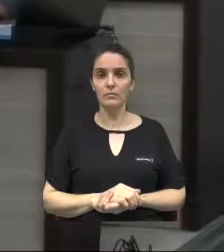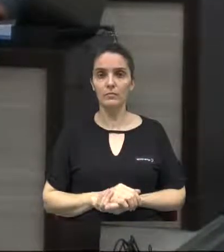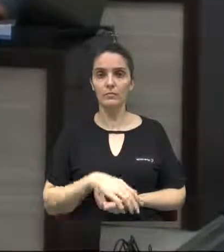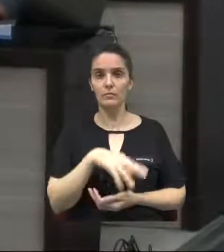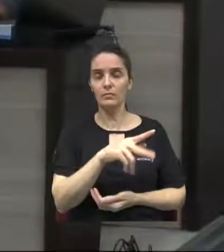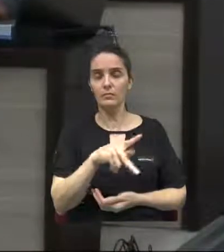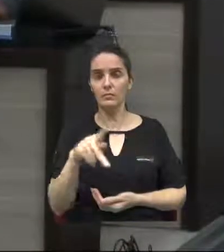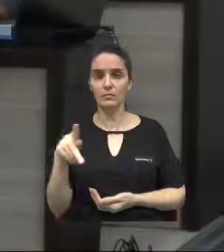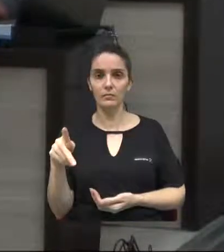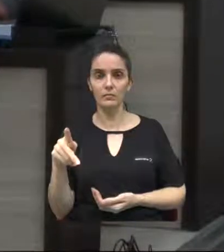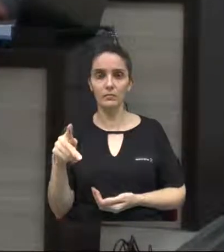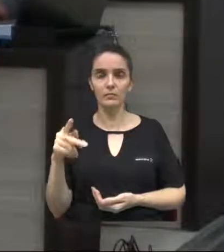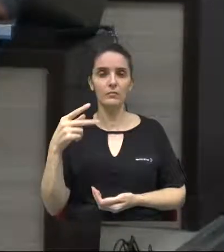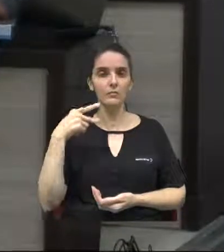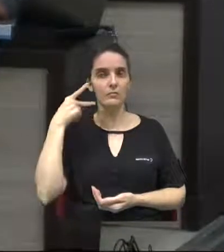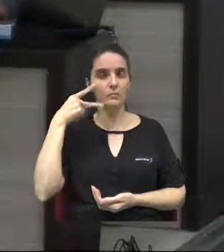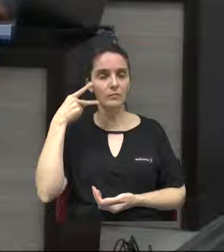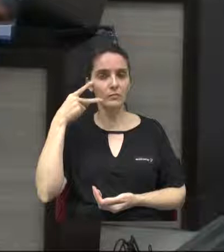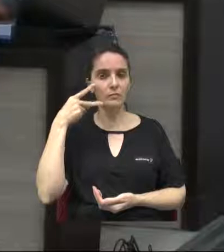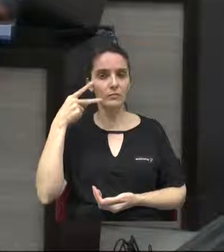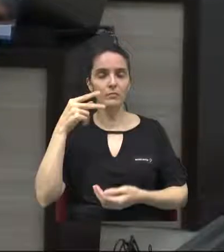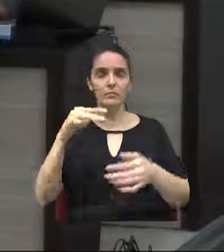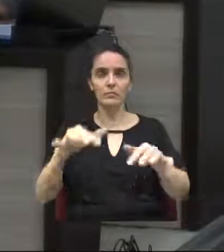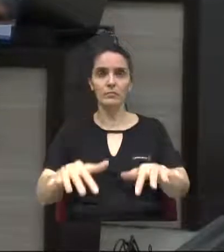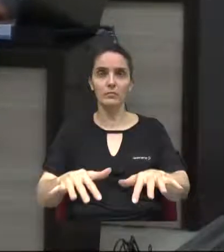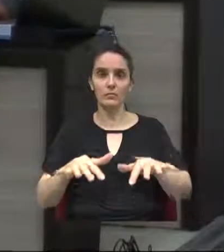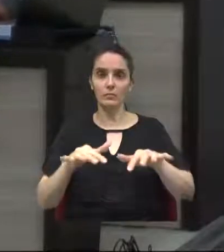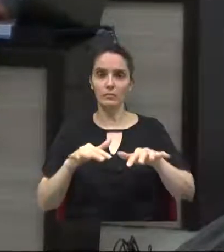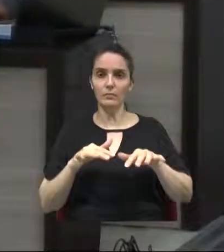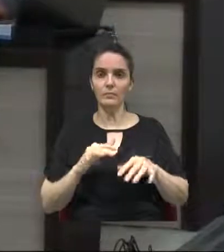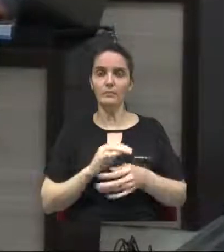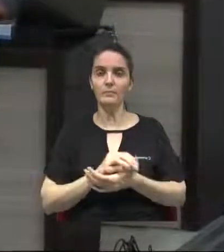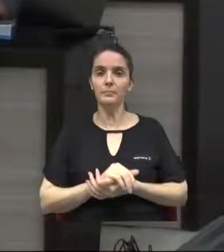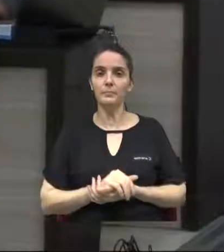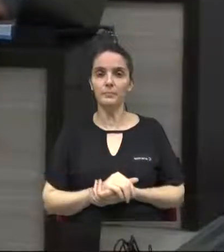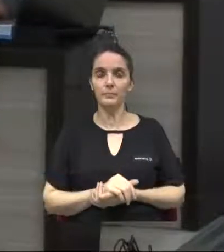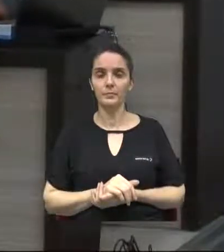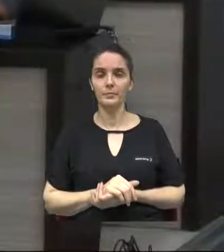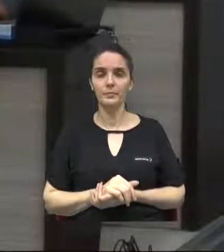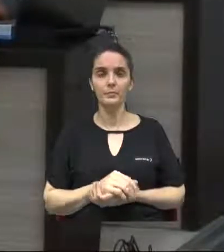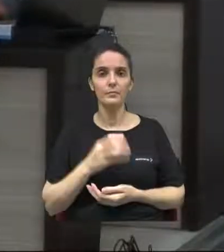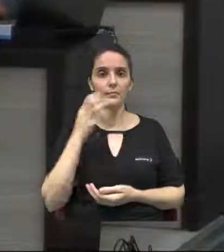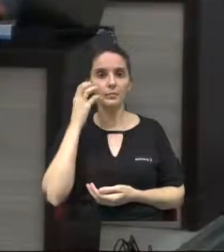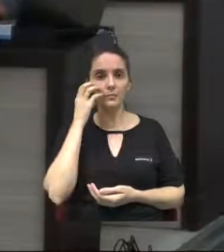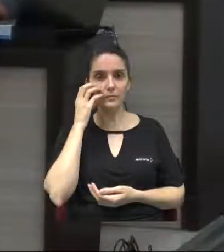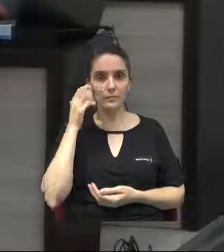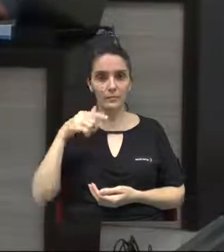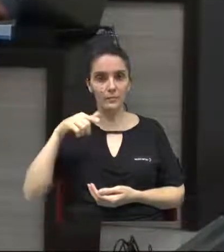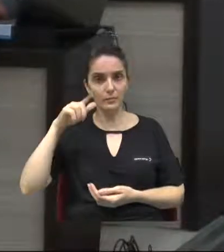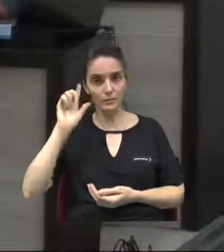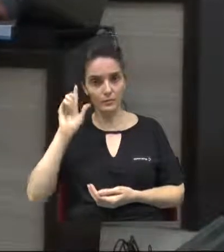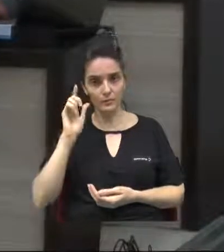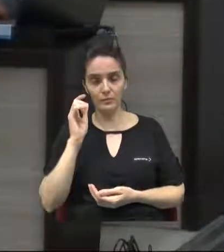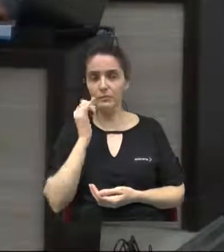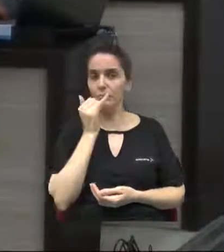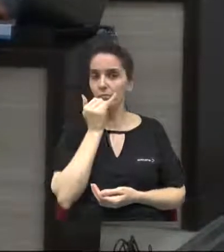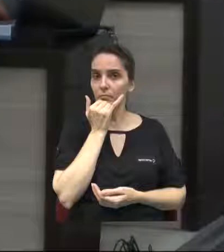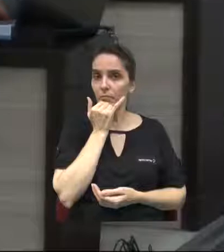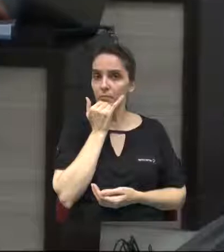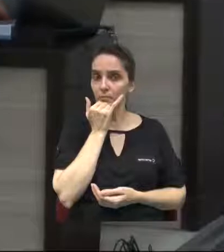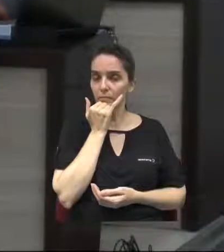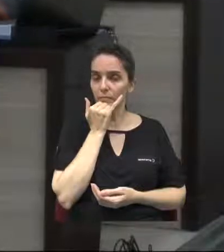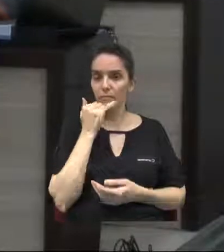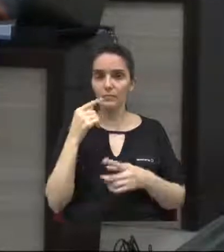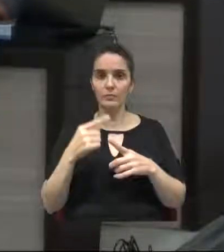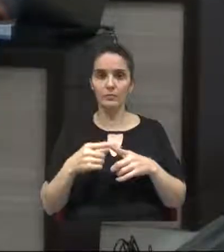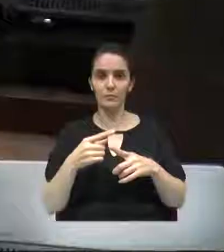Excelentíssimo presidente, nobres pares, público que nos acompanha. Vereador Dr. Marcelo, antes de tudo, peço desculpas, porque